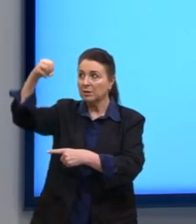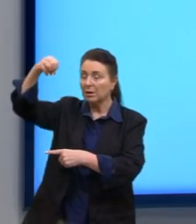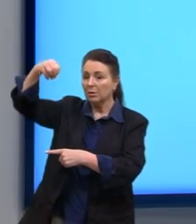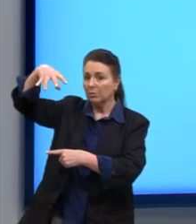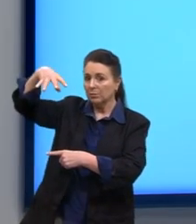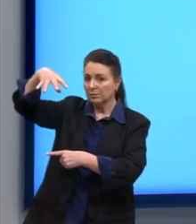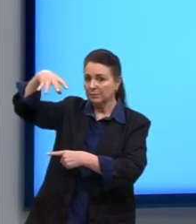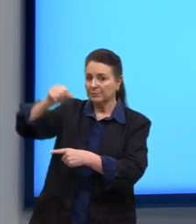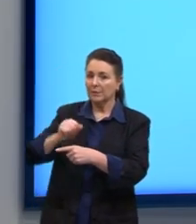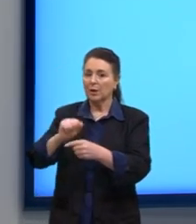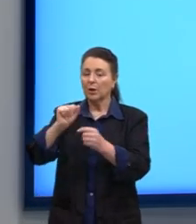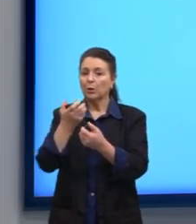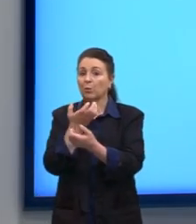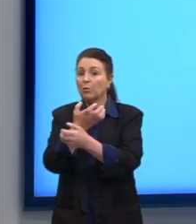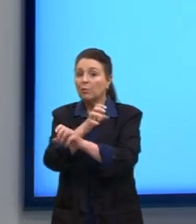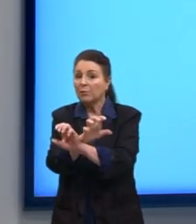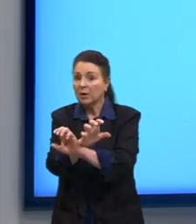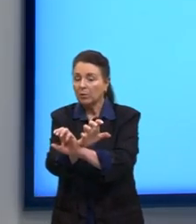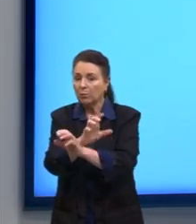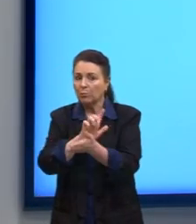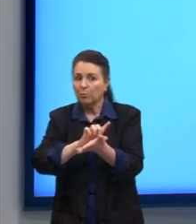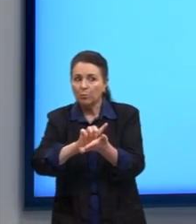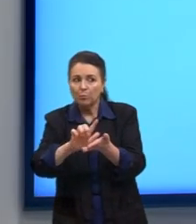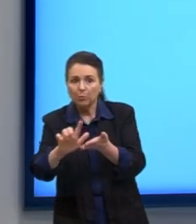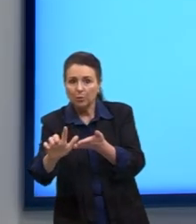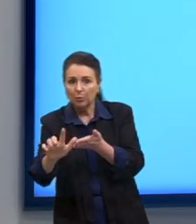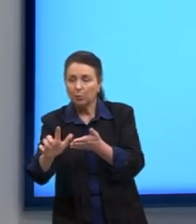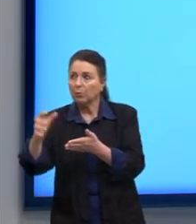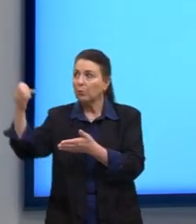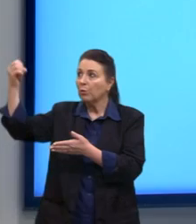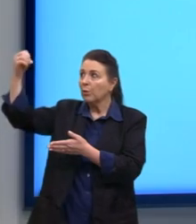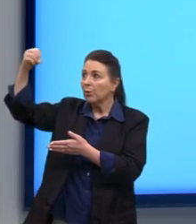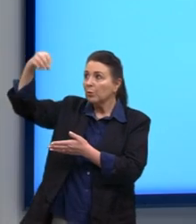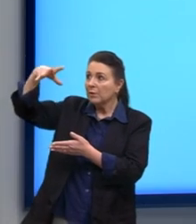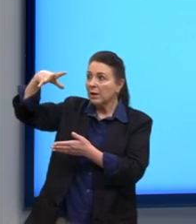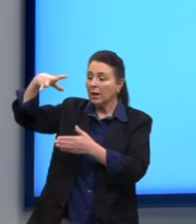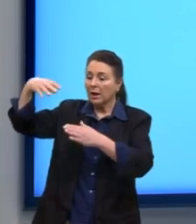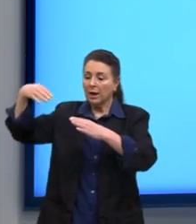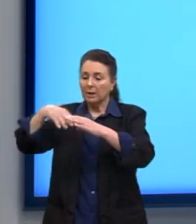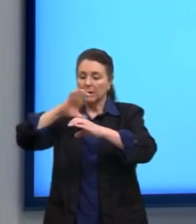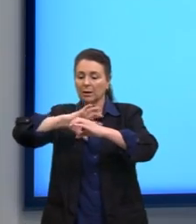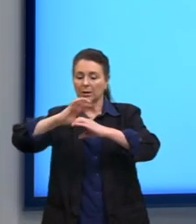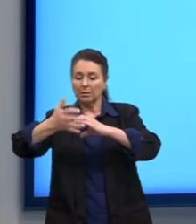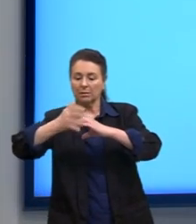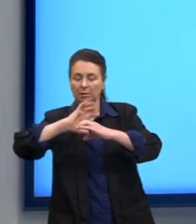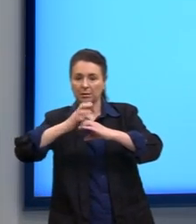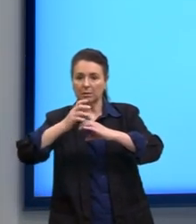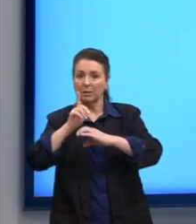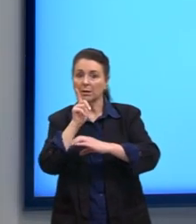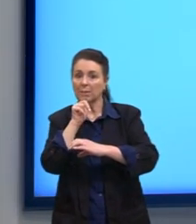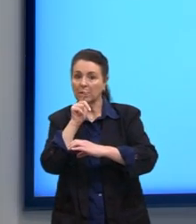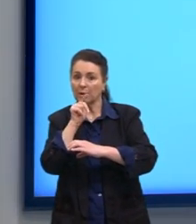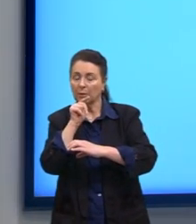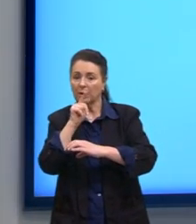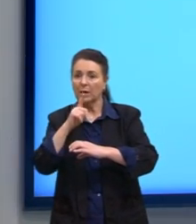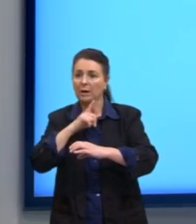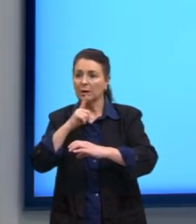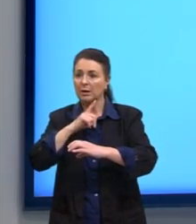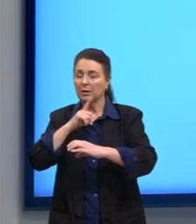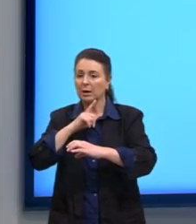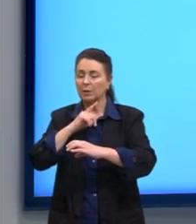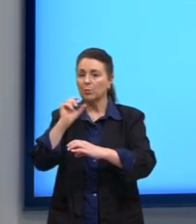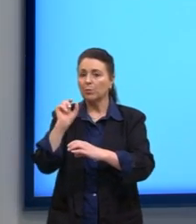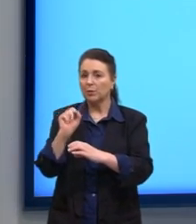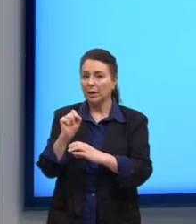Porém quando a luz entra em outros meios seja na atmosfera seja na água enfim ela vai haver